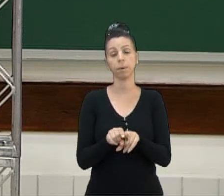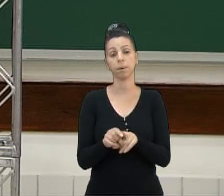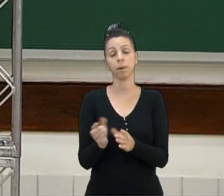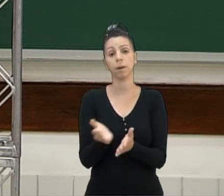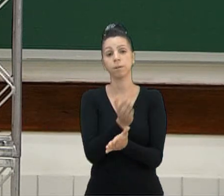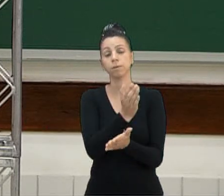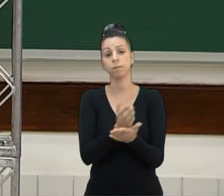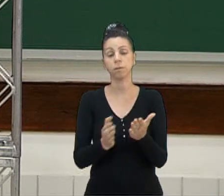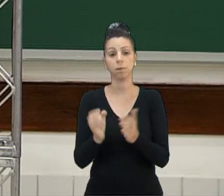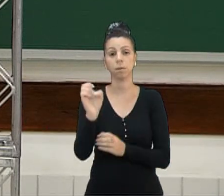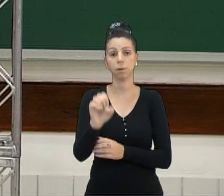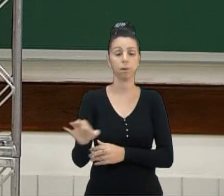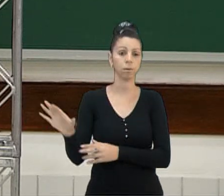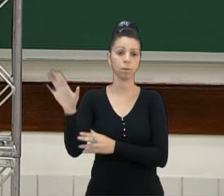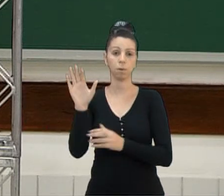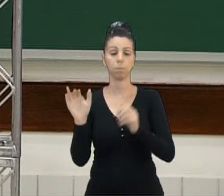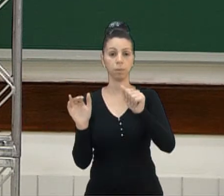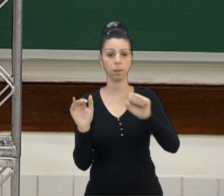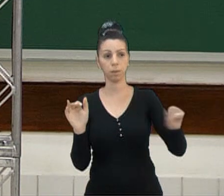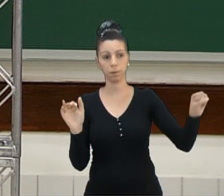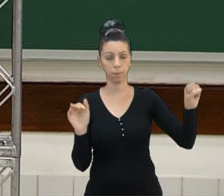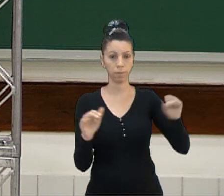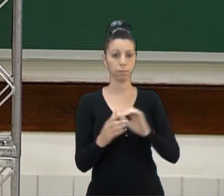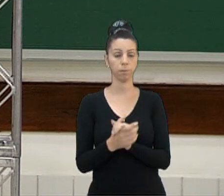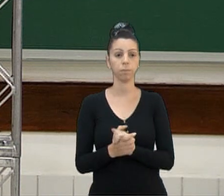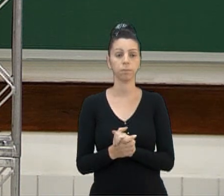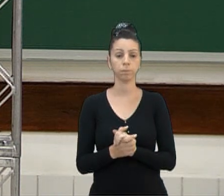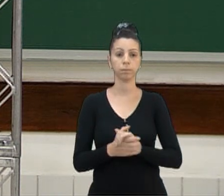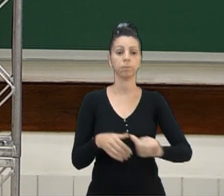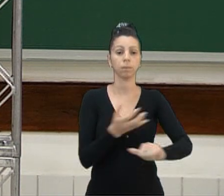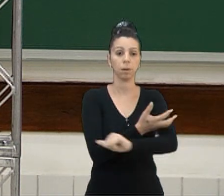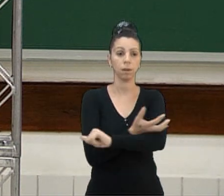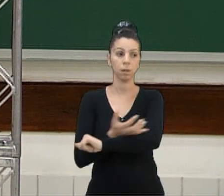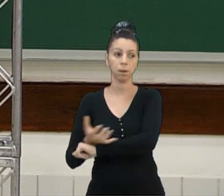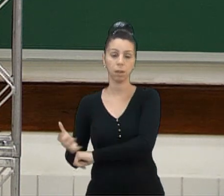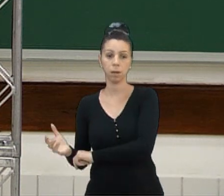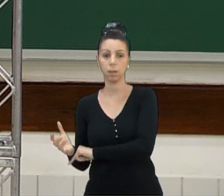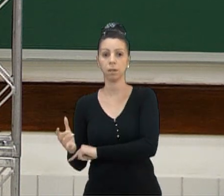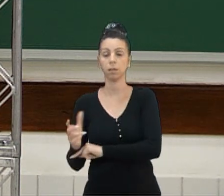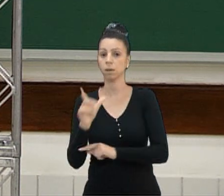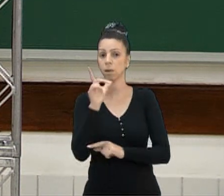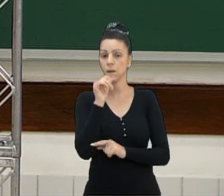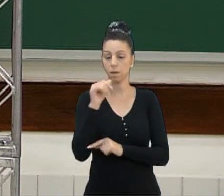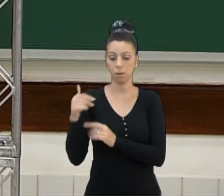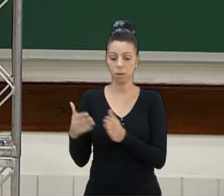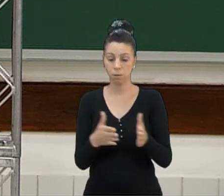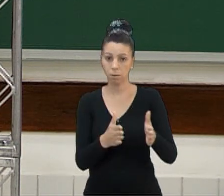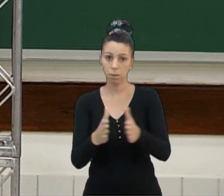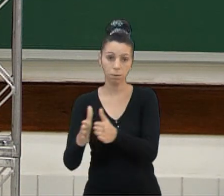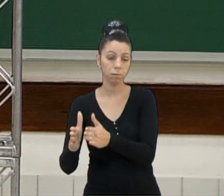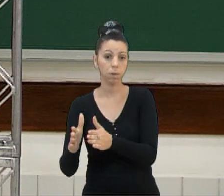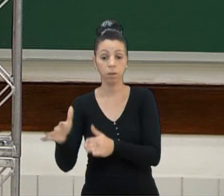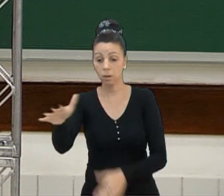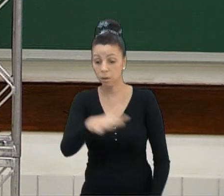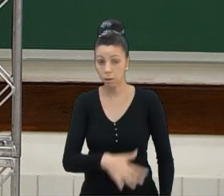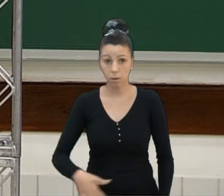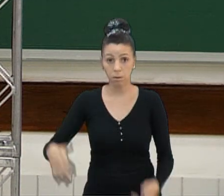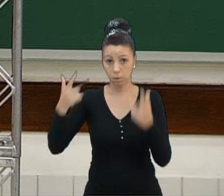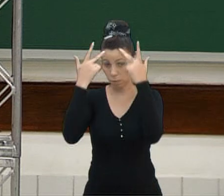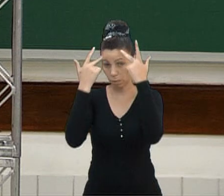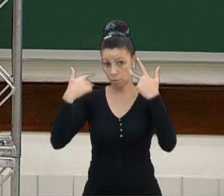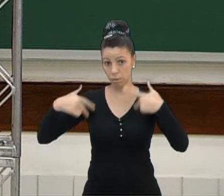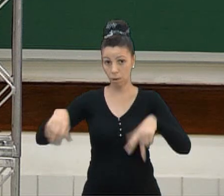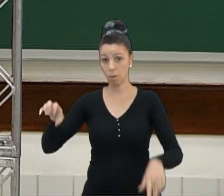Rio Ural e o Mar Cáspio, relevo, hidrografia, clima e vegetação, que são as regiões naturais do